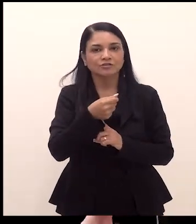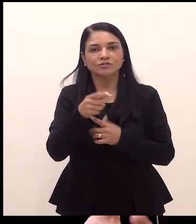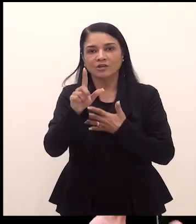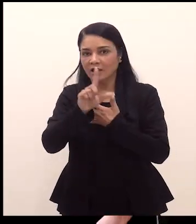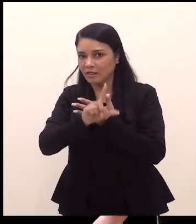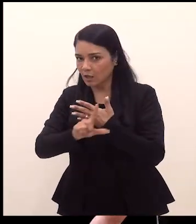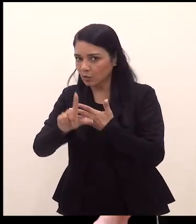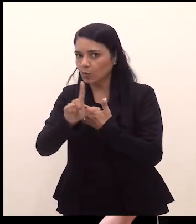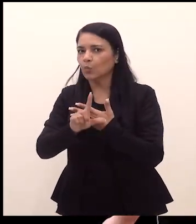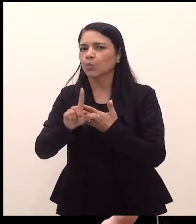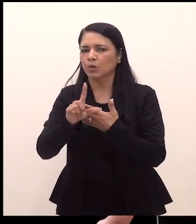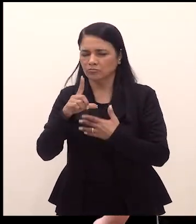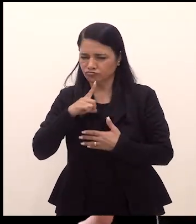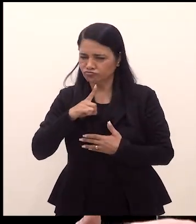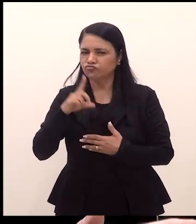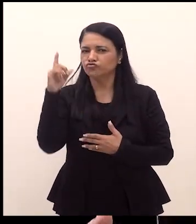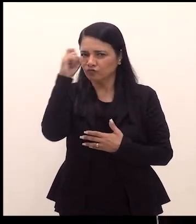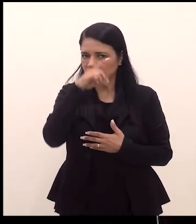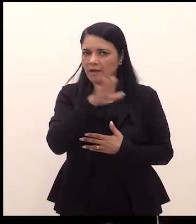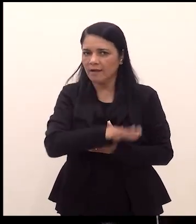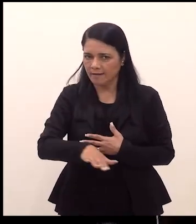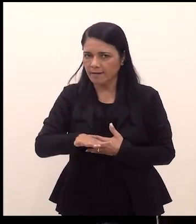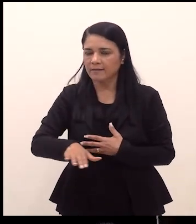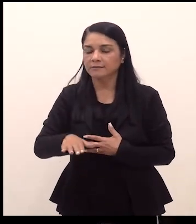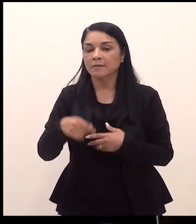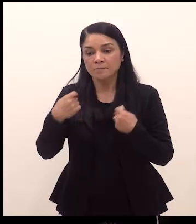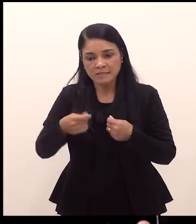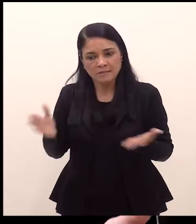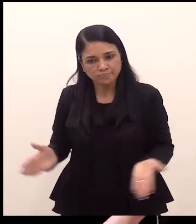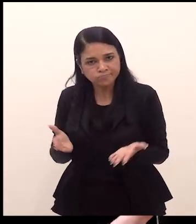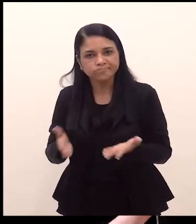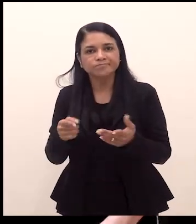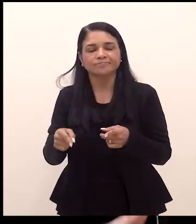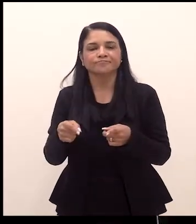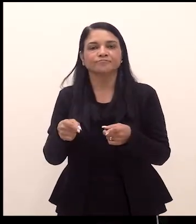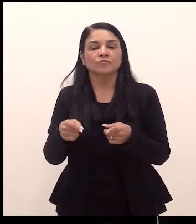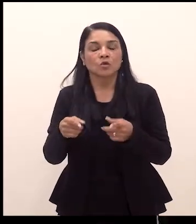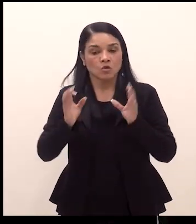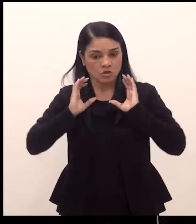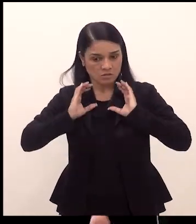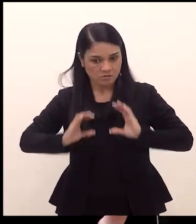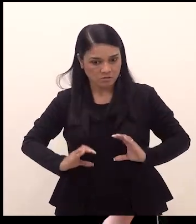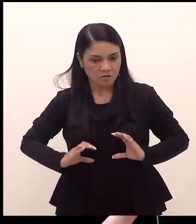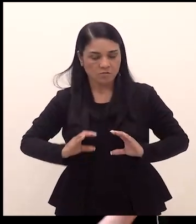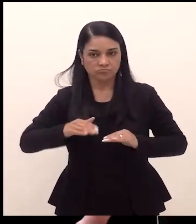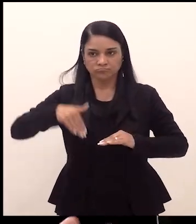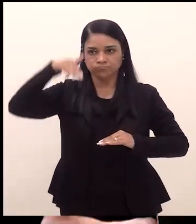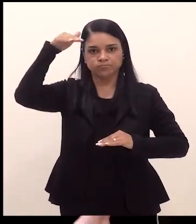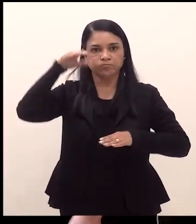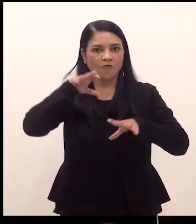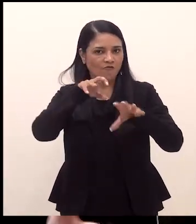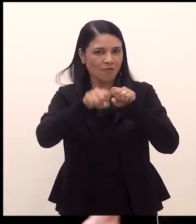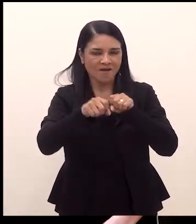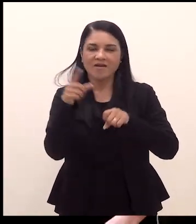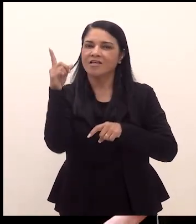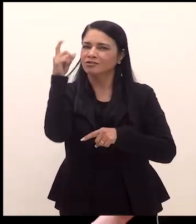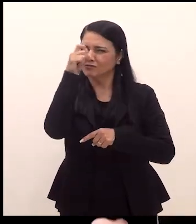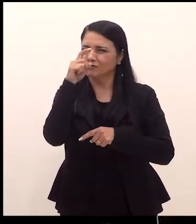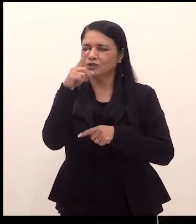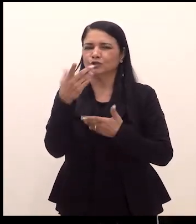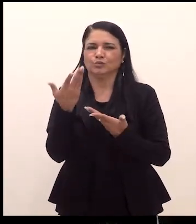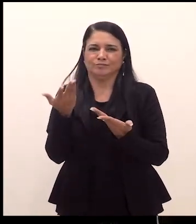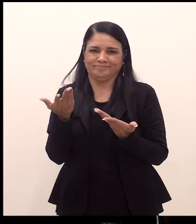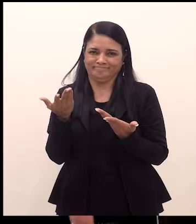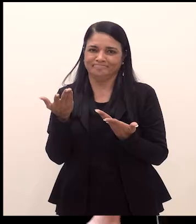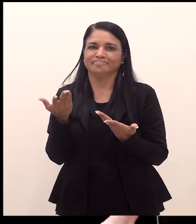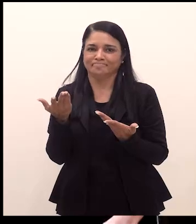via arte, também via literatura, e esse processo se dá, sobretudo, a partir daí. Depois do momento em que o cidadão está formado, que as pessoas estão formadas, é